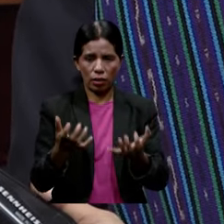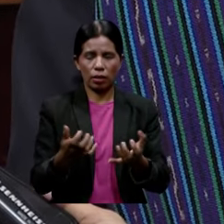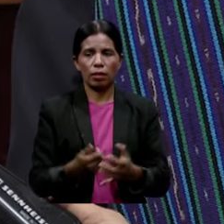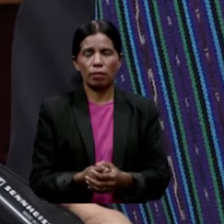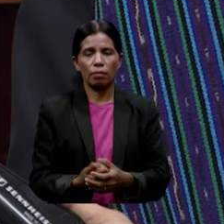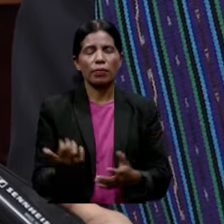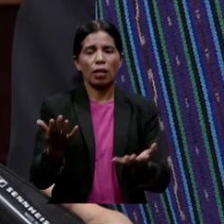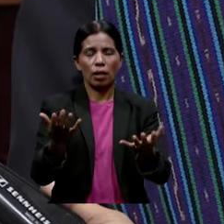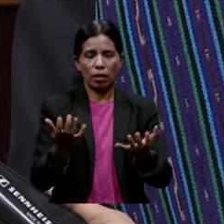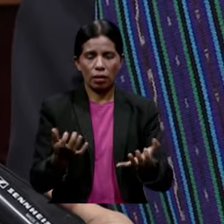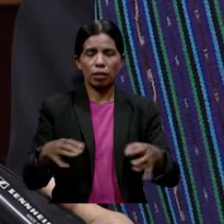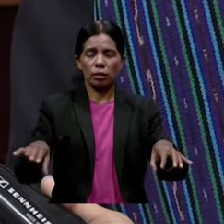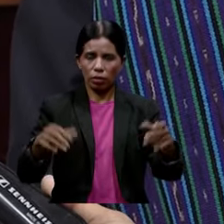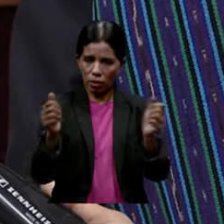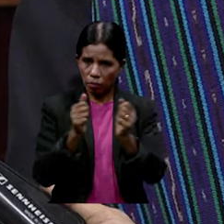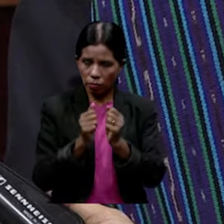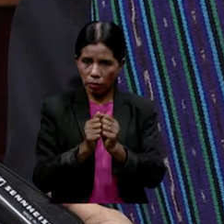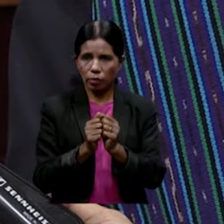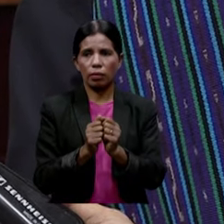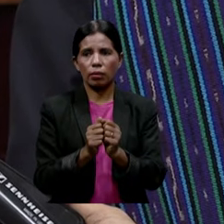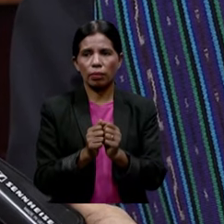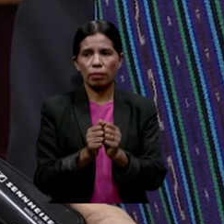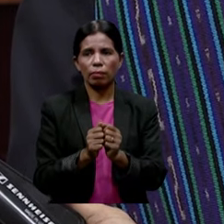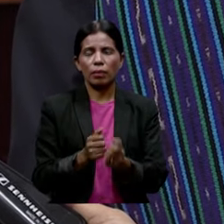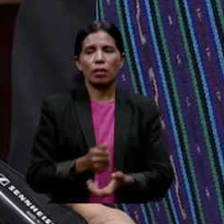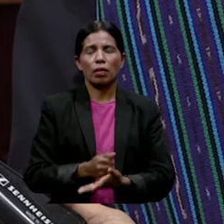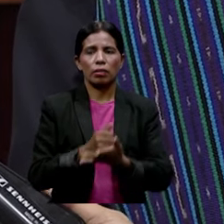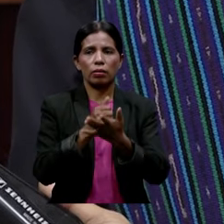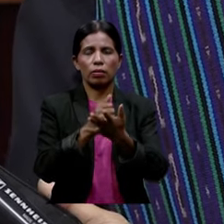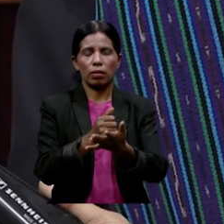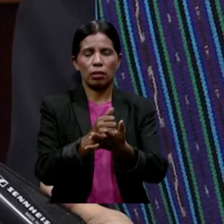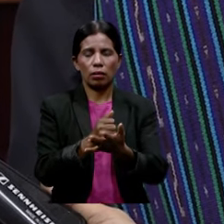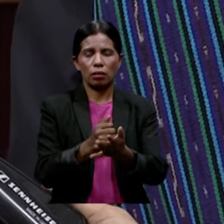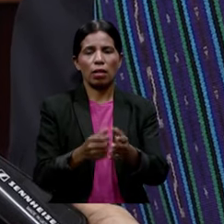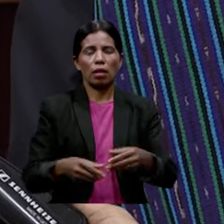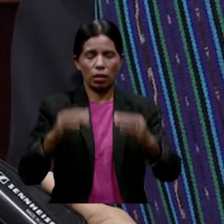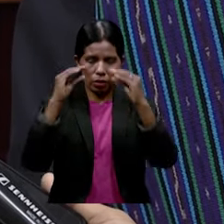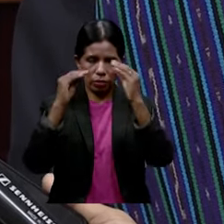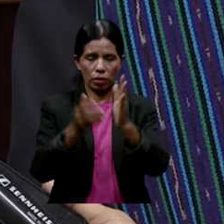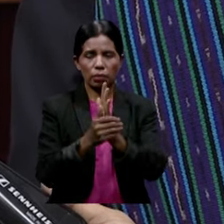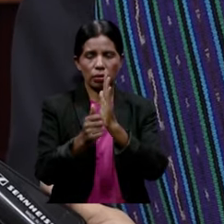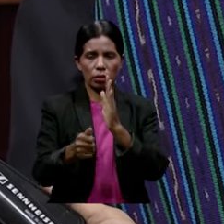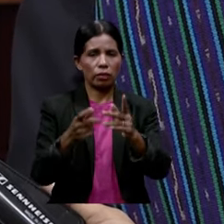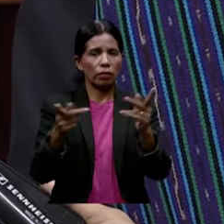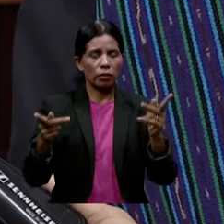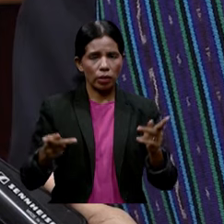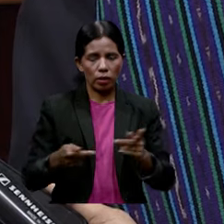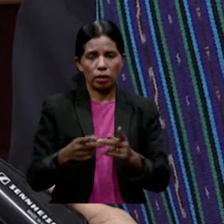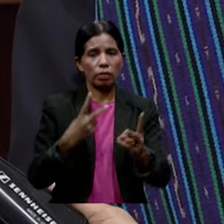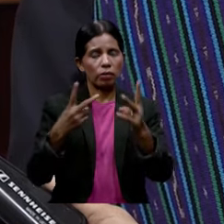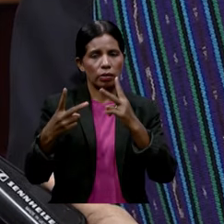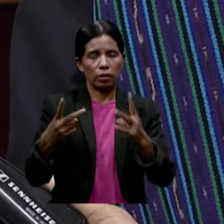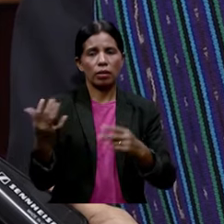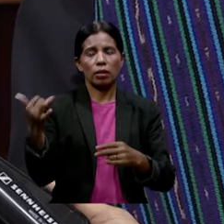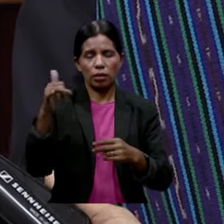tu serviço a moto coopera, no temos ajuda para capacitação, área turismo, energia,